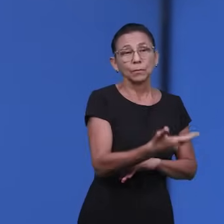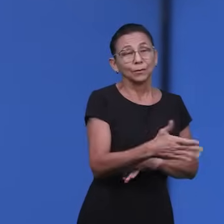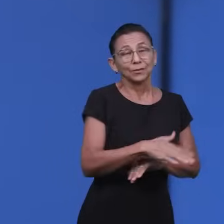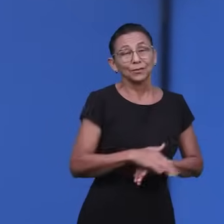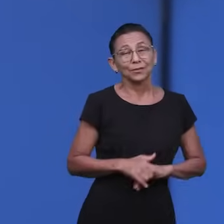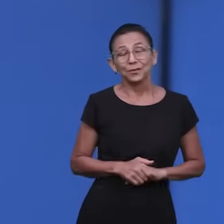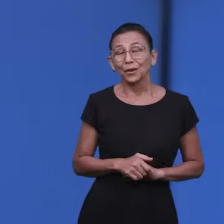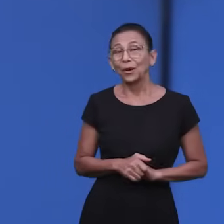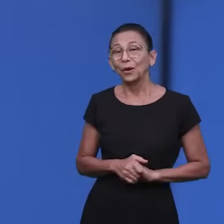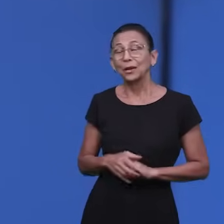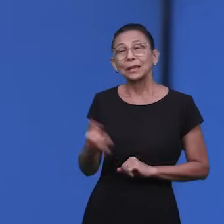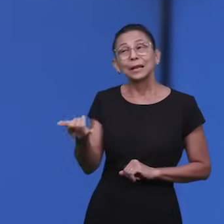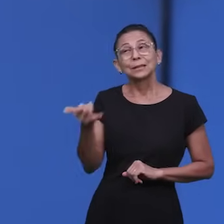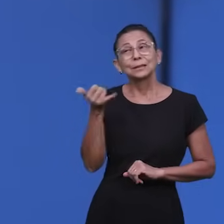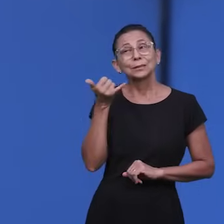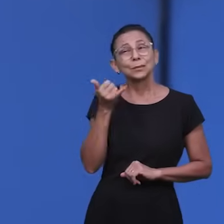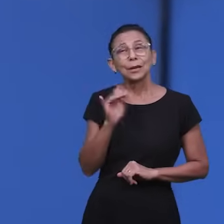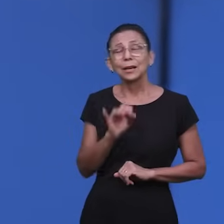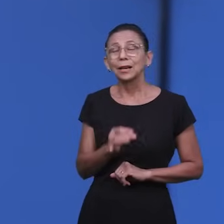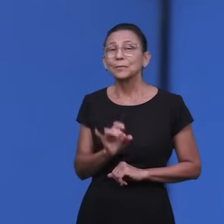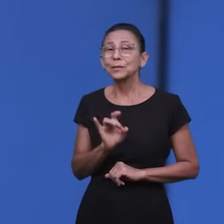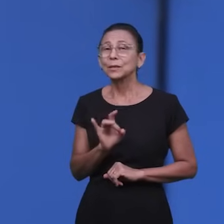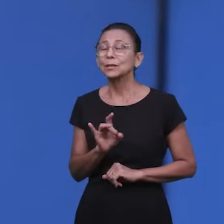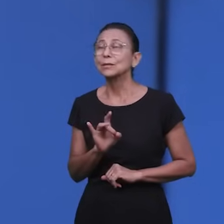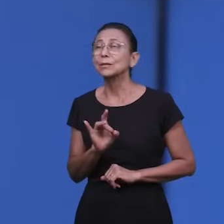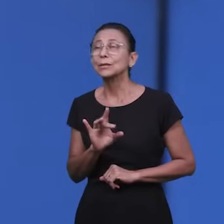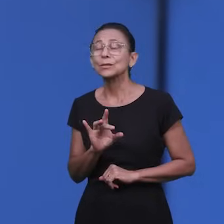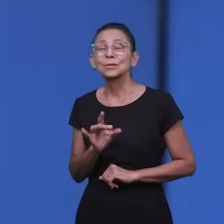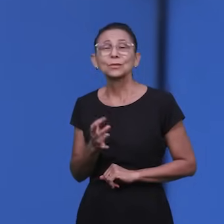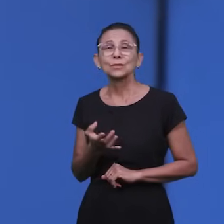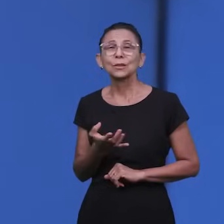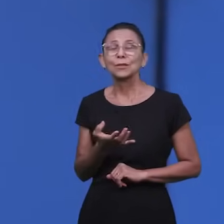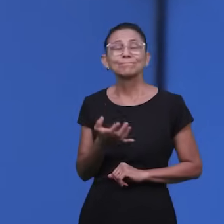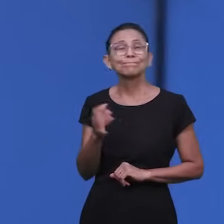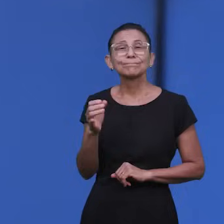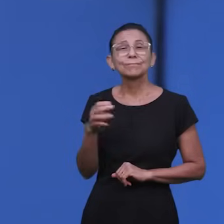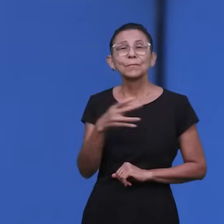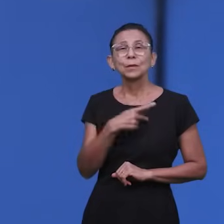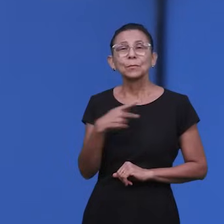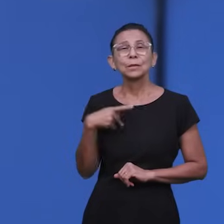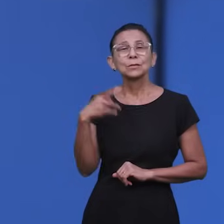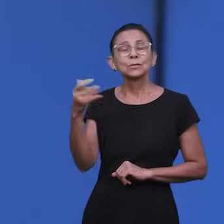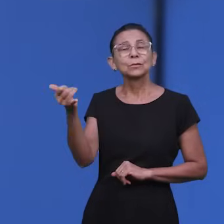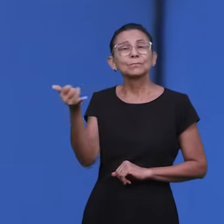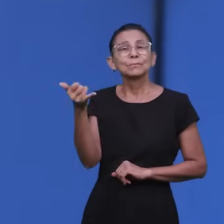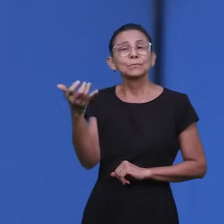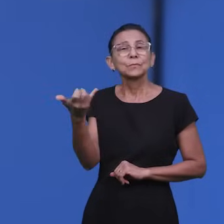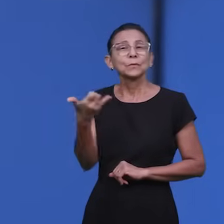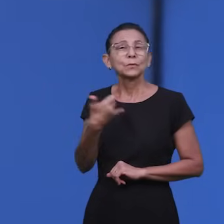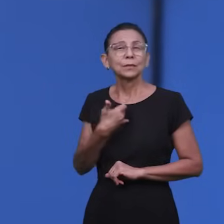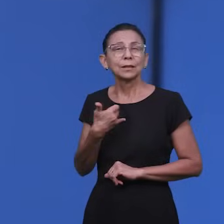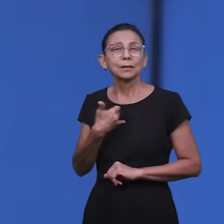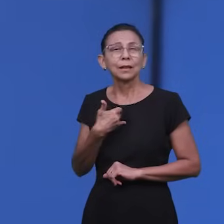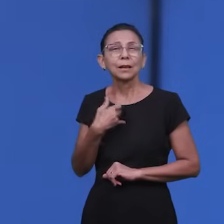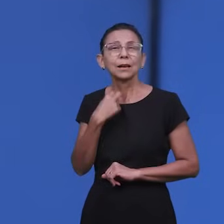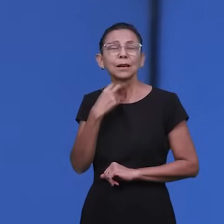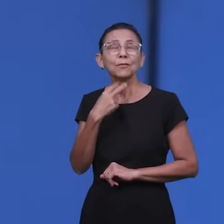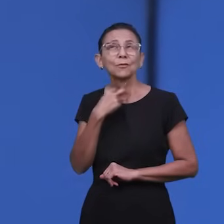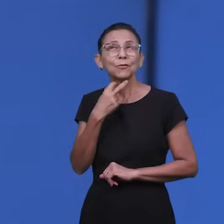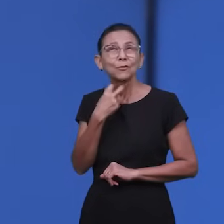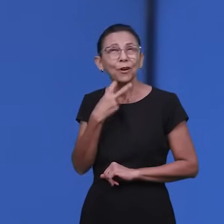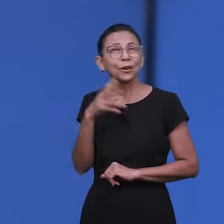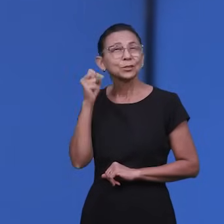liga o 0800, a pessoa falou: eu só queria ouvir a voz de um pastor. Olha que maravilha. A gente se